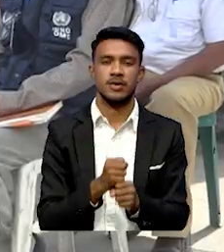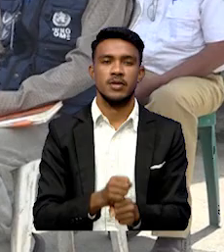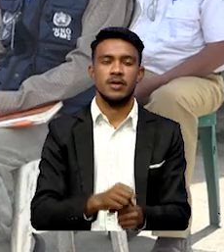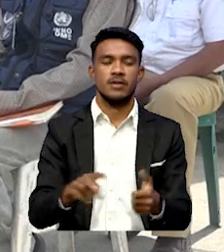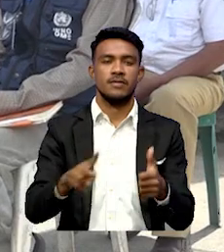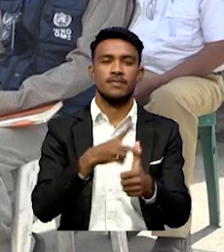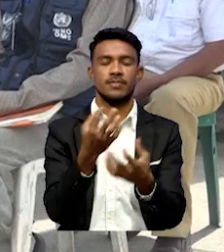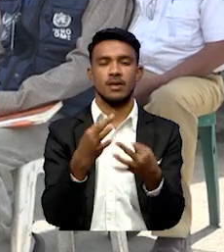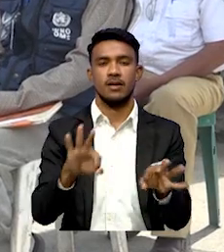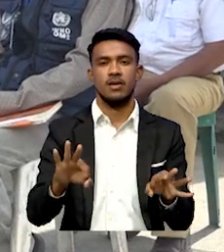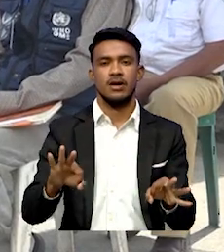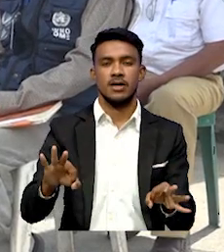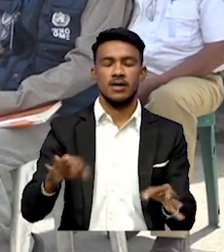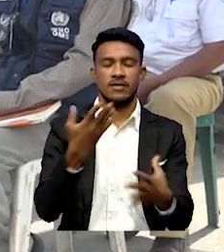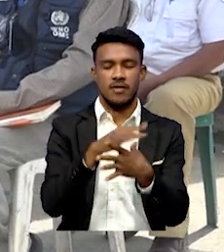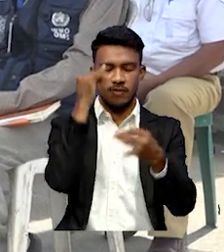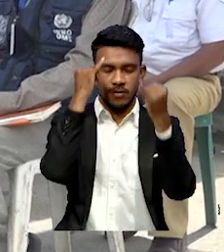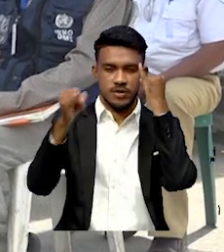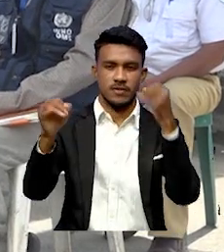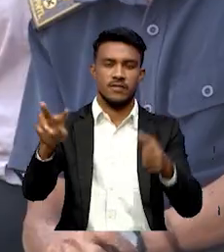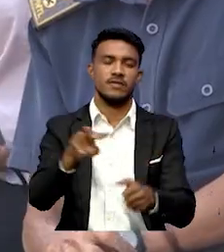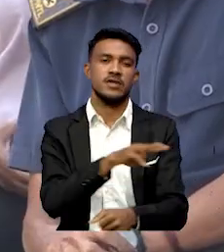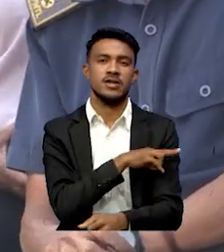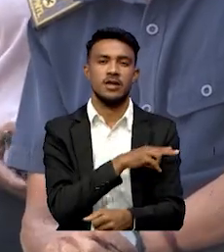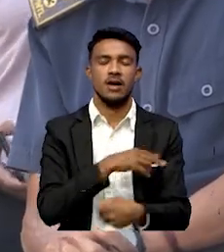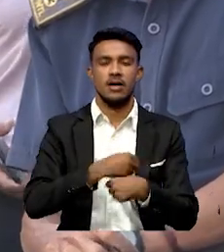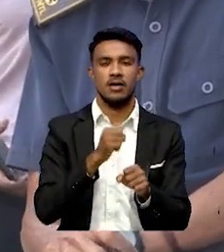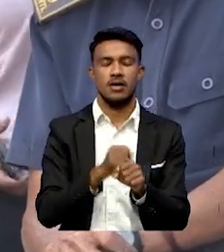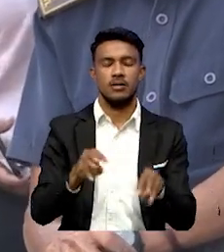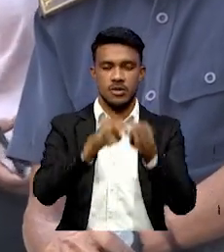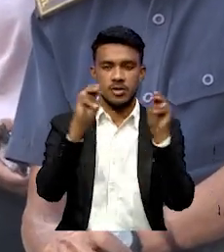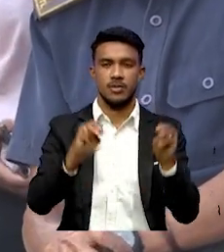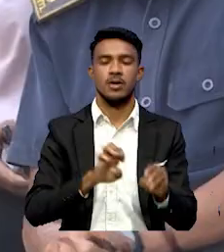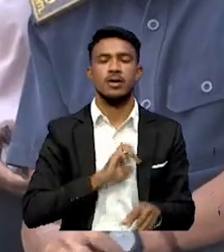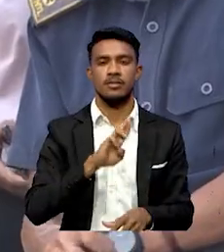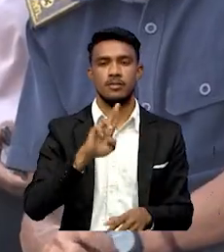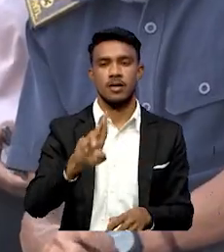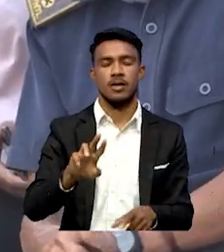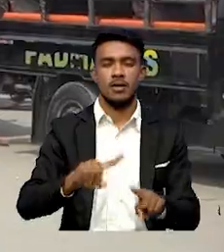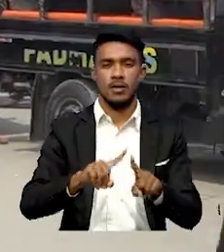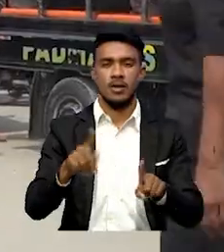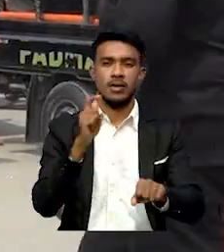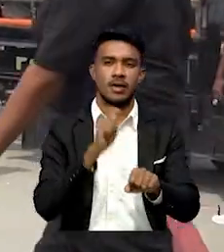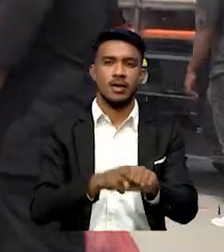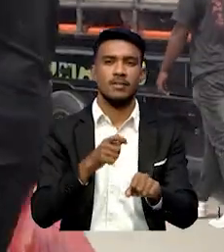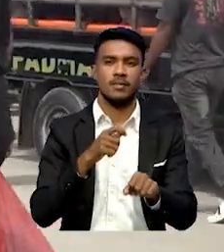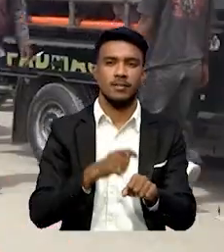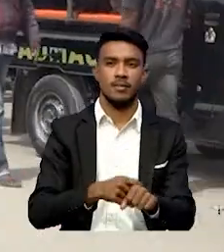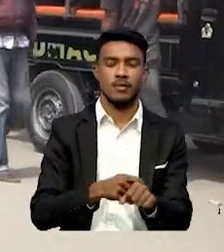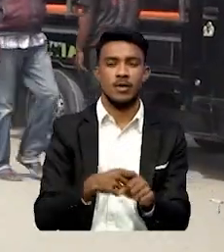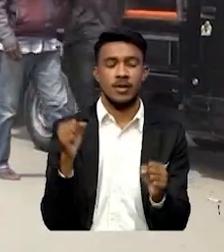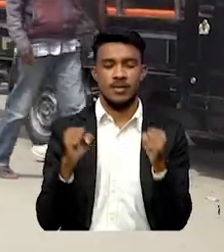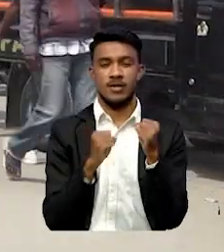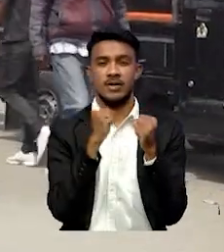Ruag. Campanha vacinação, né? Halau e município Ermeira Gleno, o ir é tempo bazar, mas a comunidade Balon consegue hakat